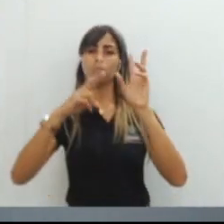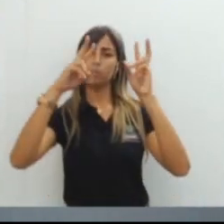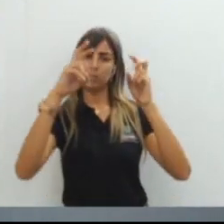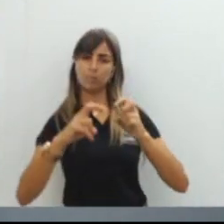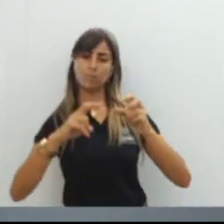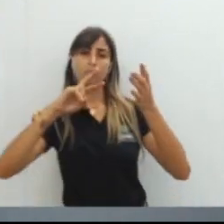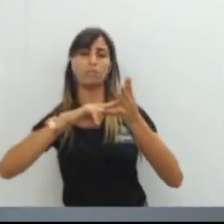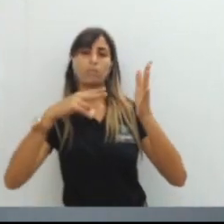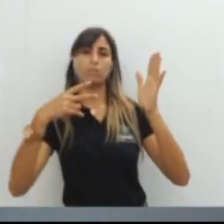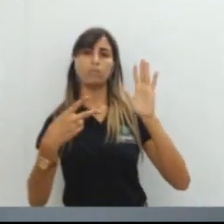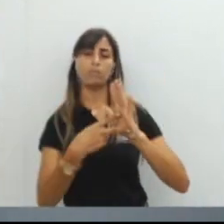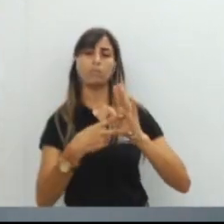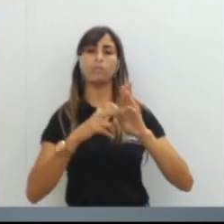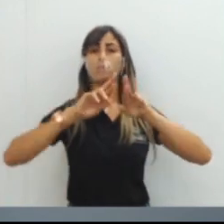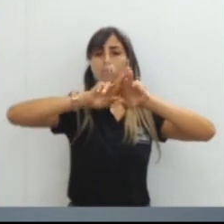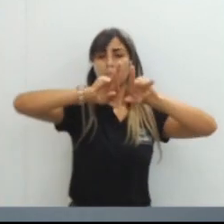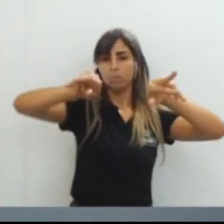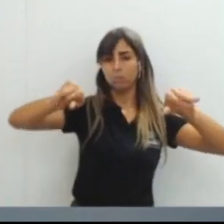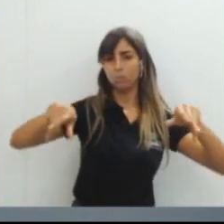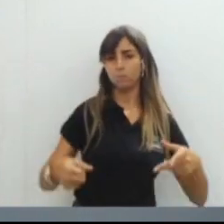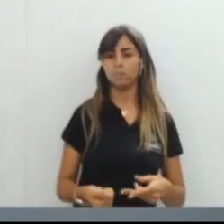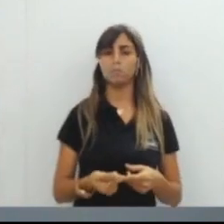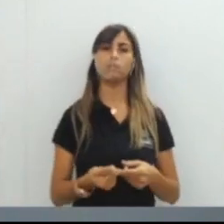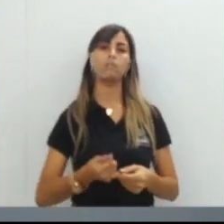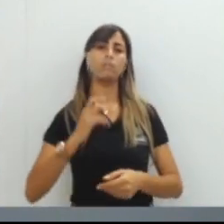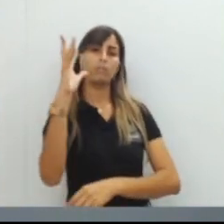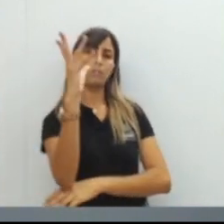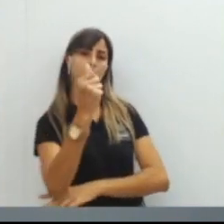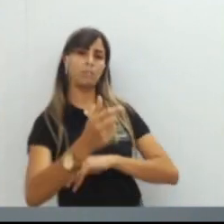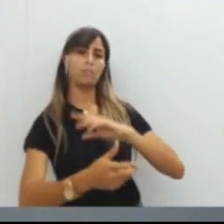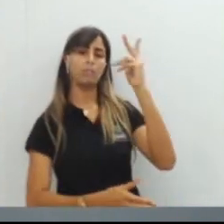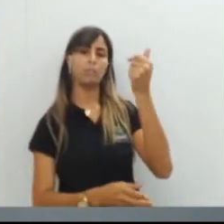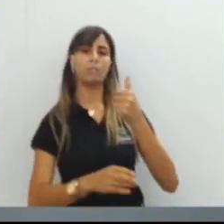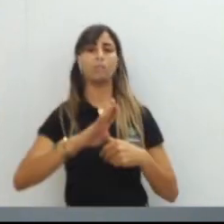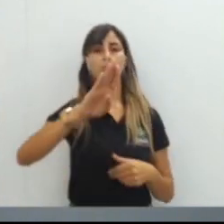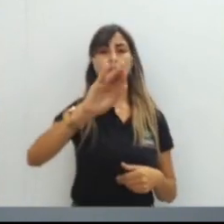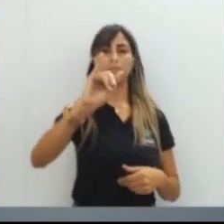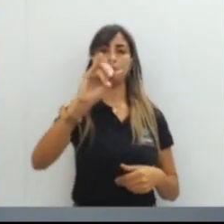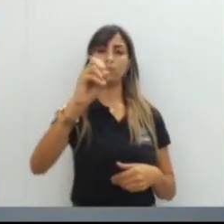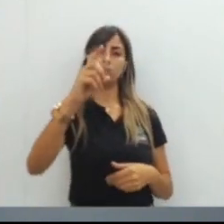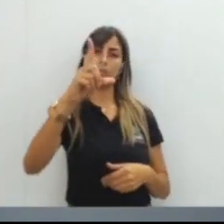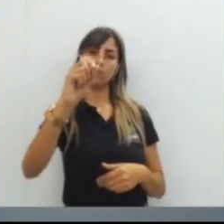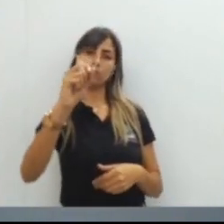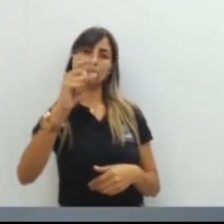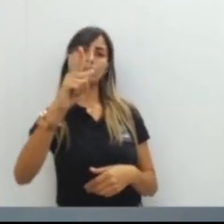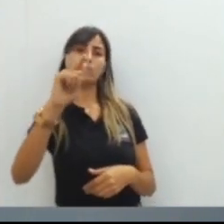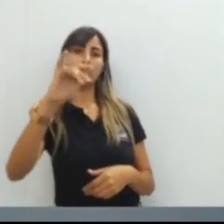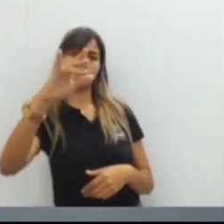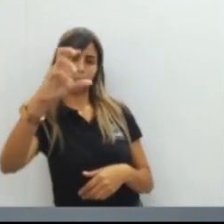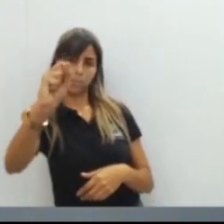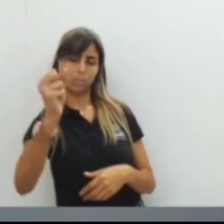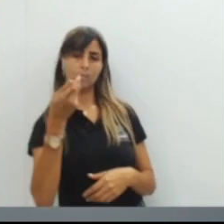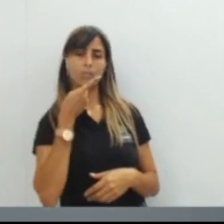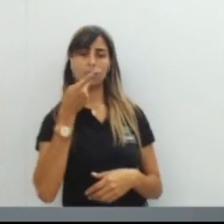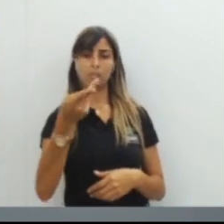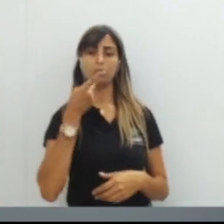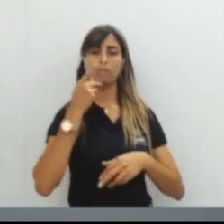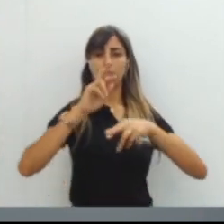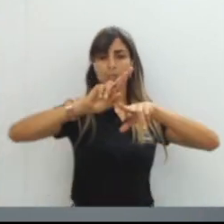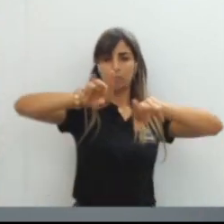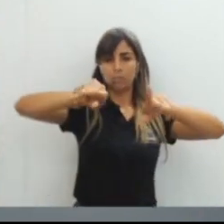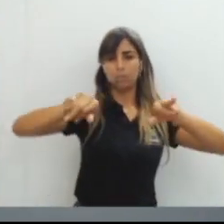significado de diversidade biológica. Quando eu estou falando de diversidade biológica, eu estou falando de